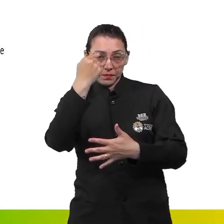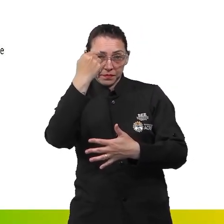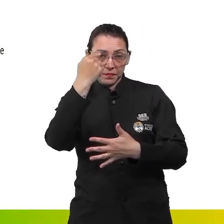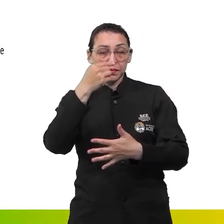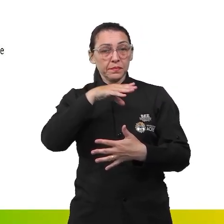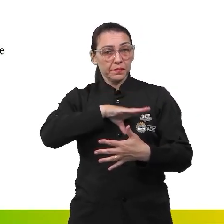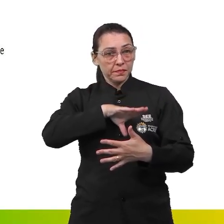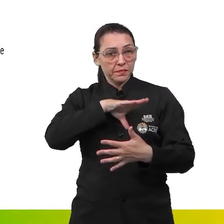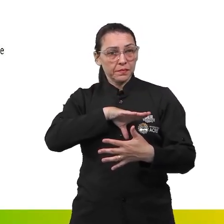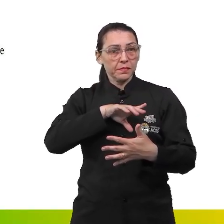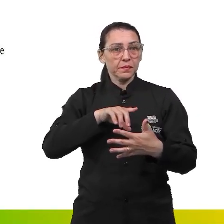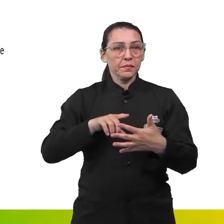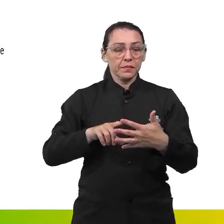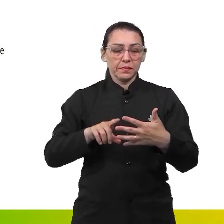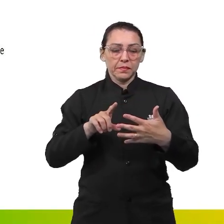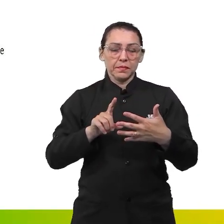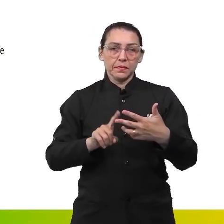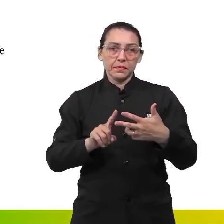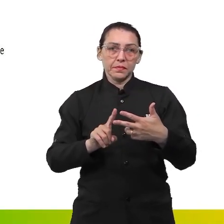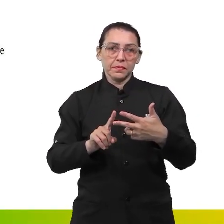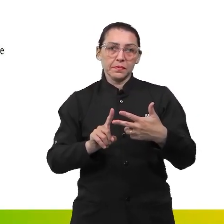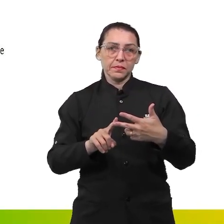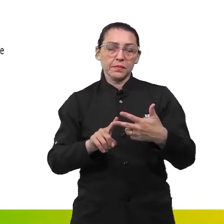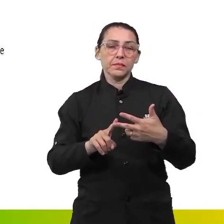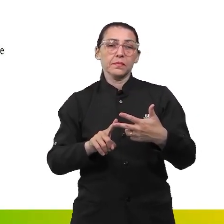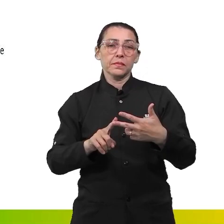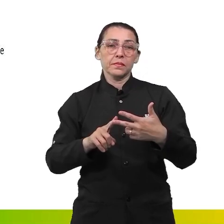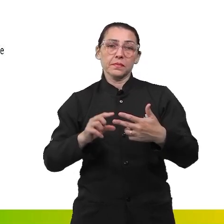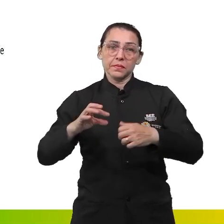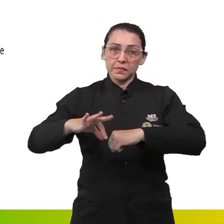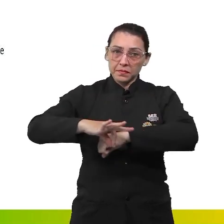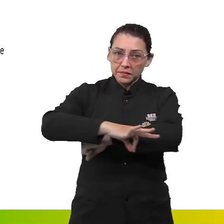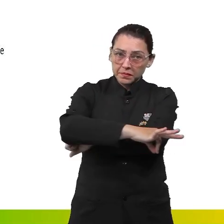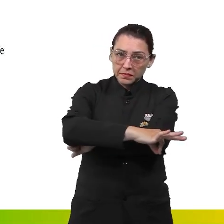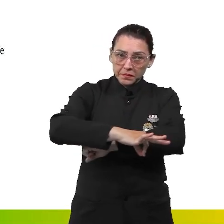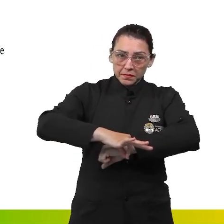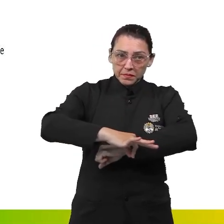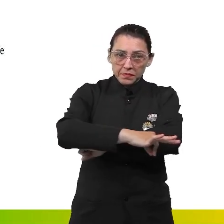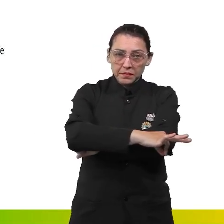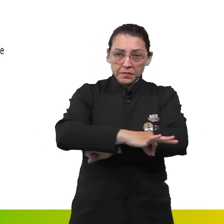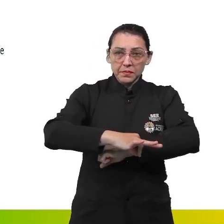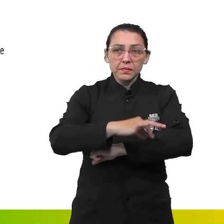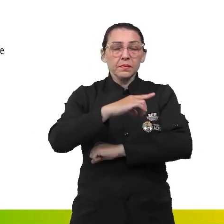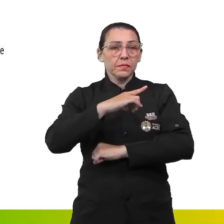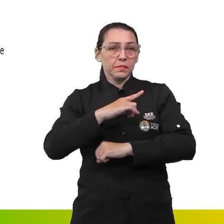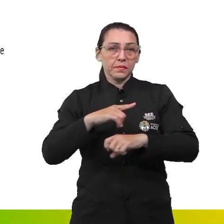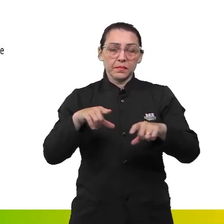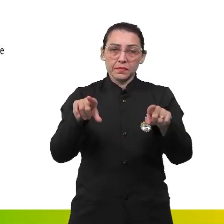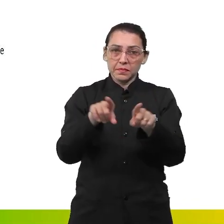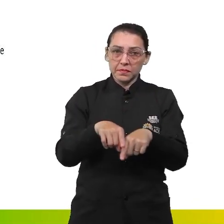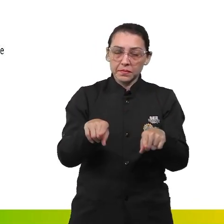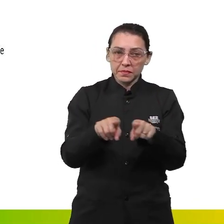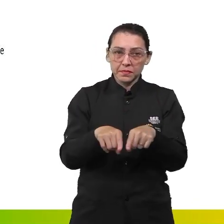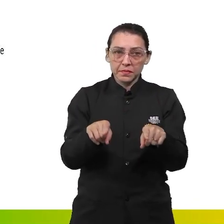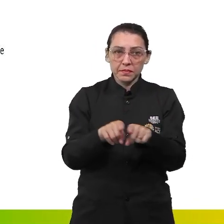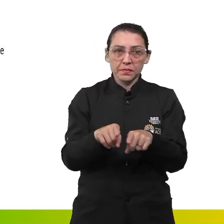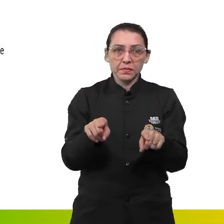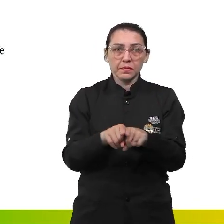o português, marcas na arquitetura. Tem também